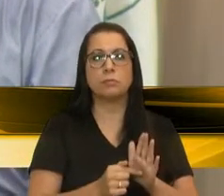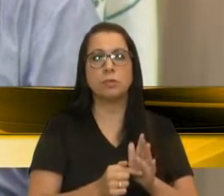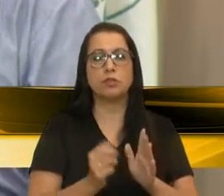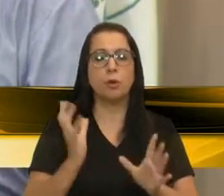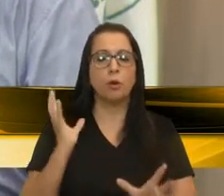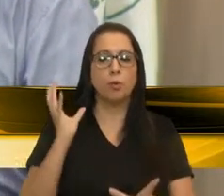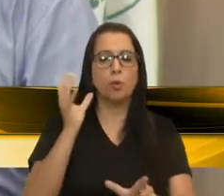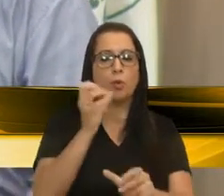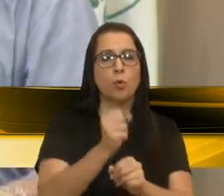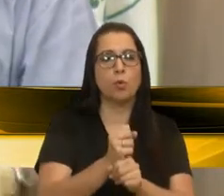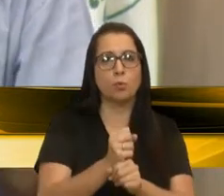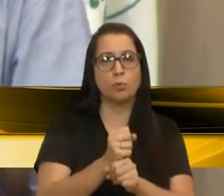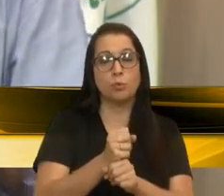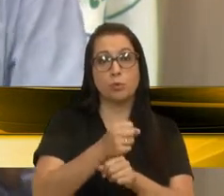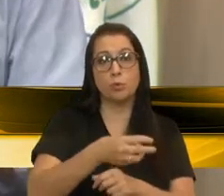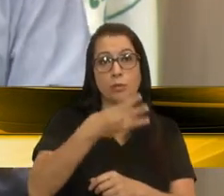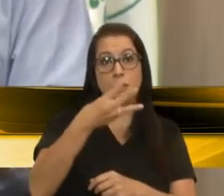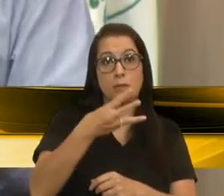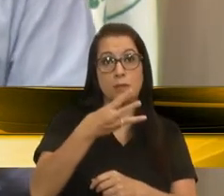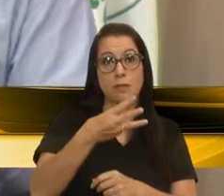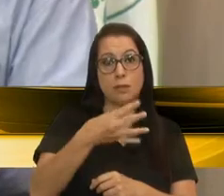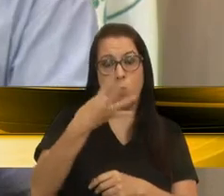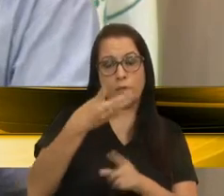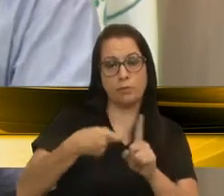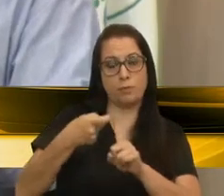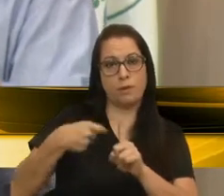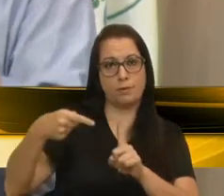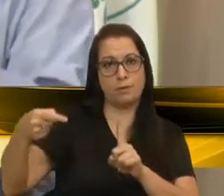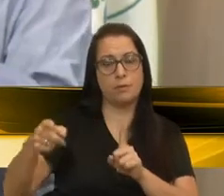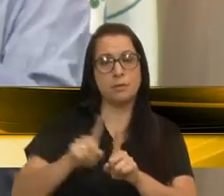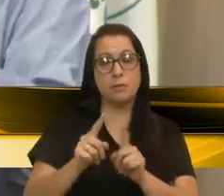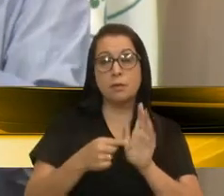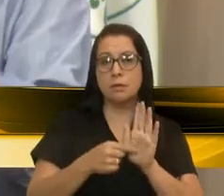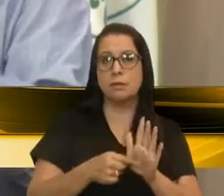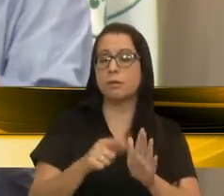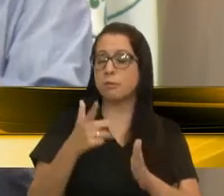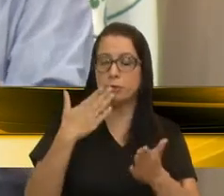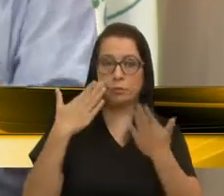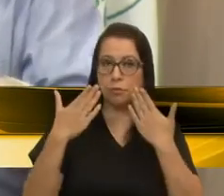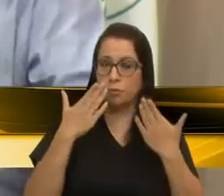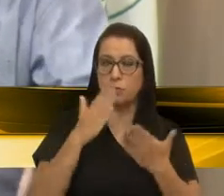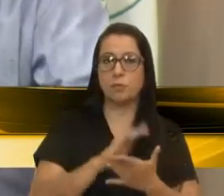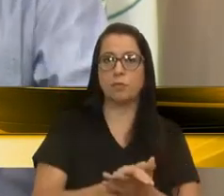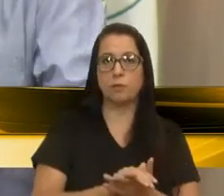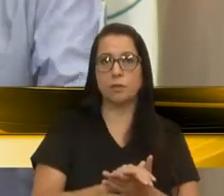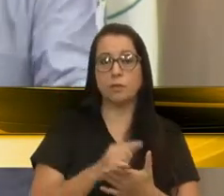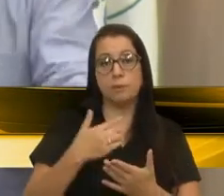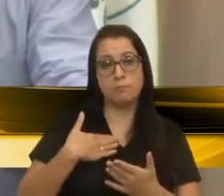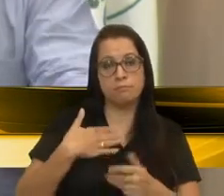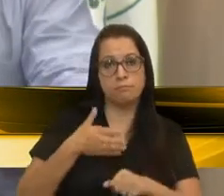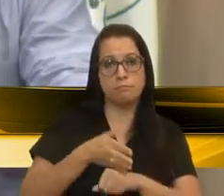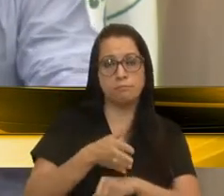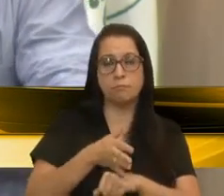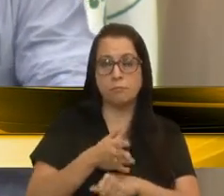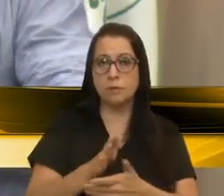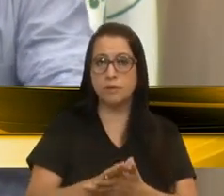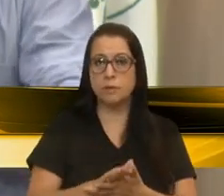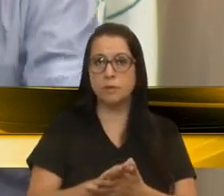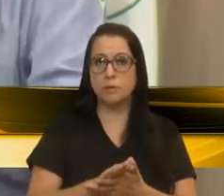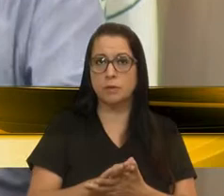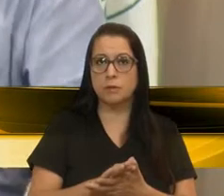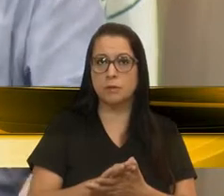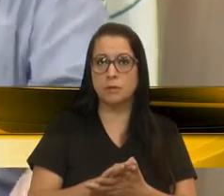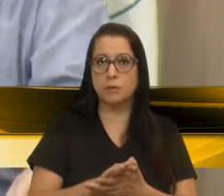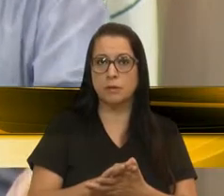terceiro quadrimestre, e sem dúvida nenhuma, até por conta da minha participação a nível